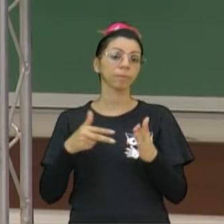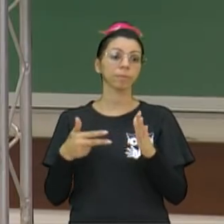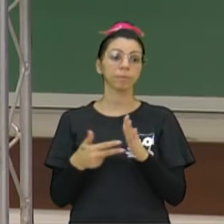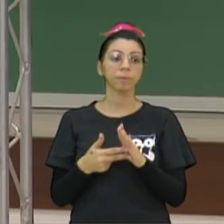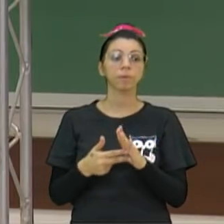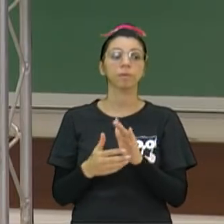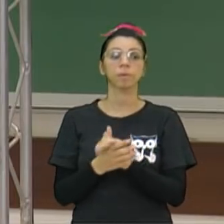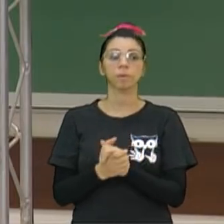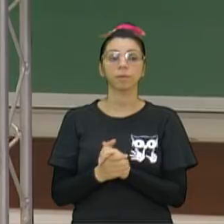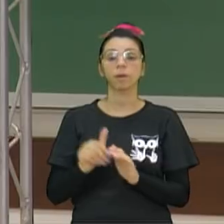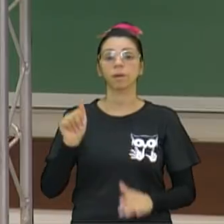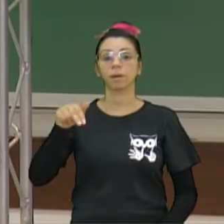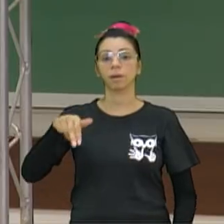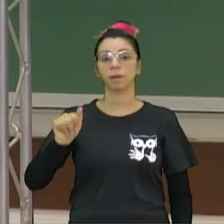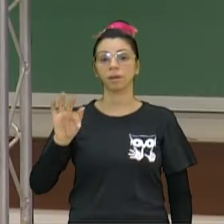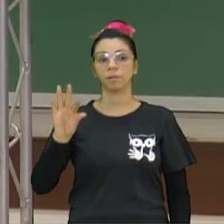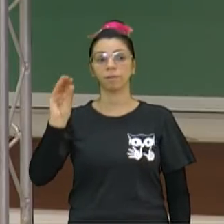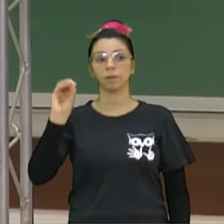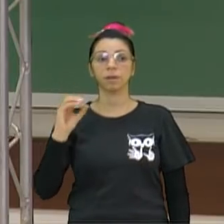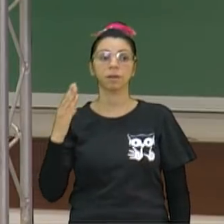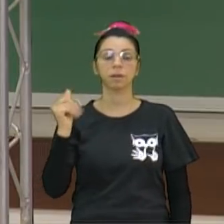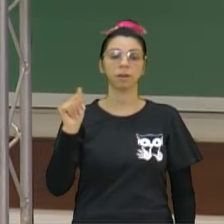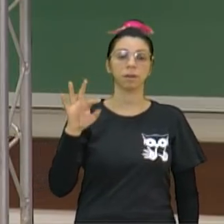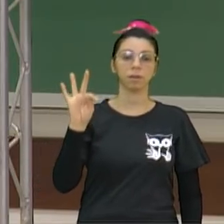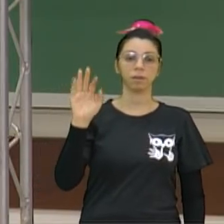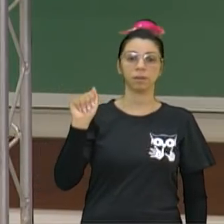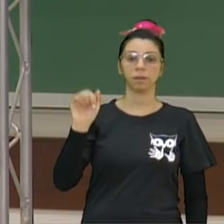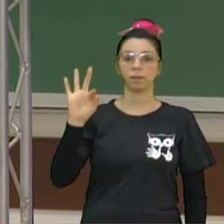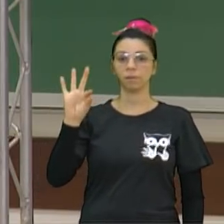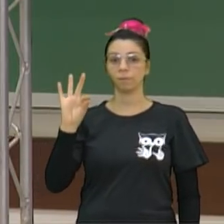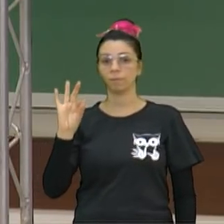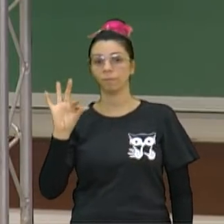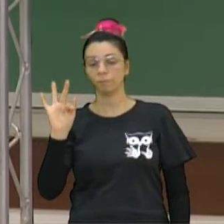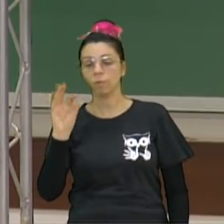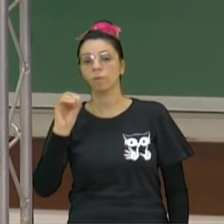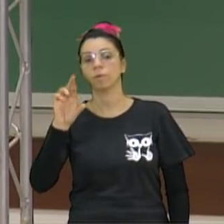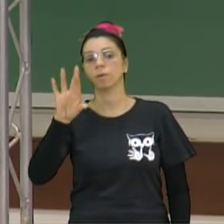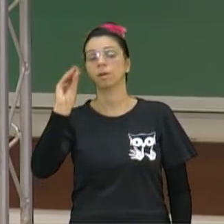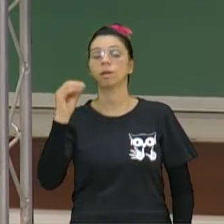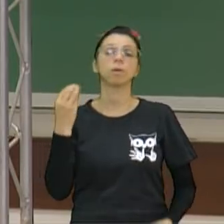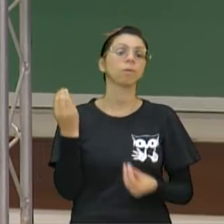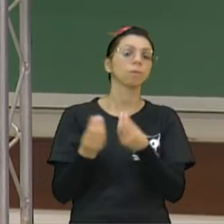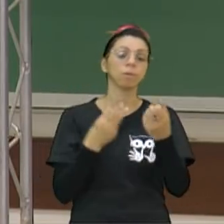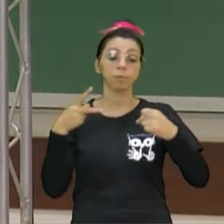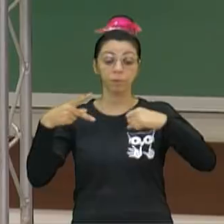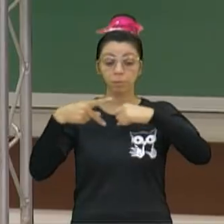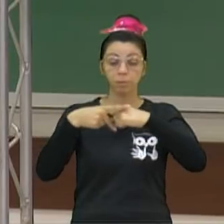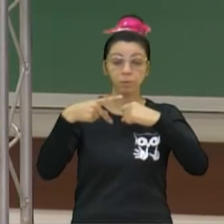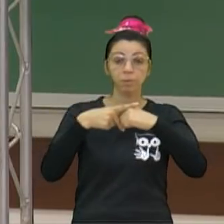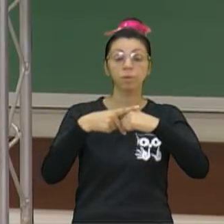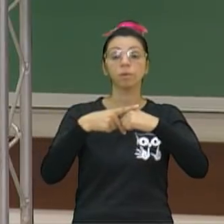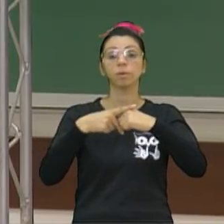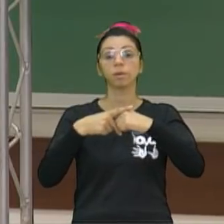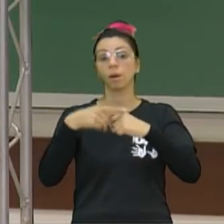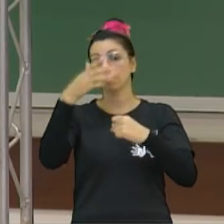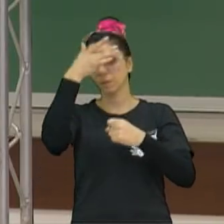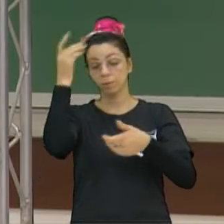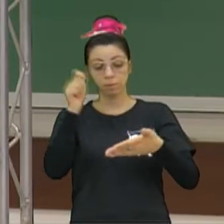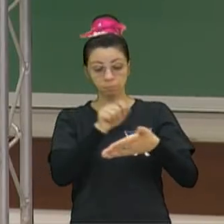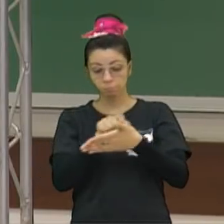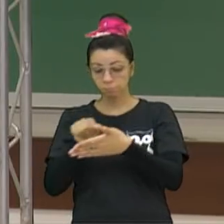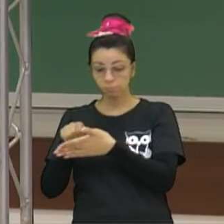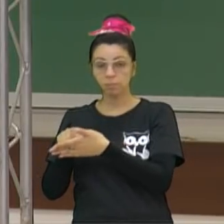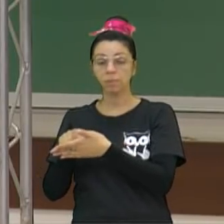anáforas, o que são catáforas, como que os pronomes eles permitem ao escritor tornar o texto com maior